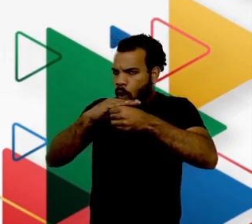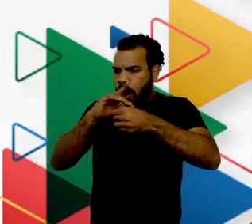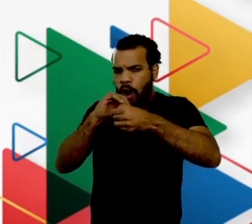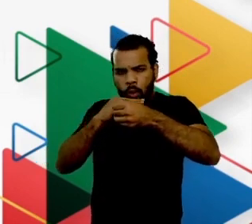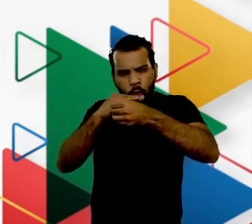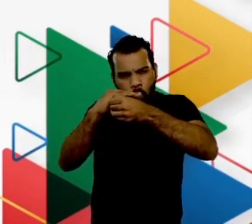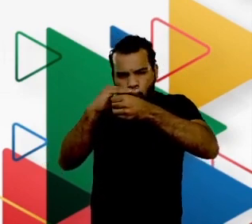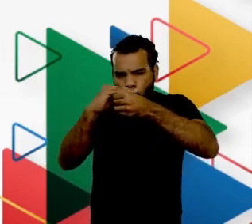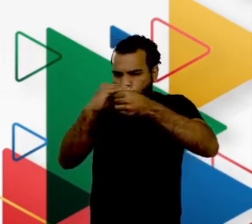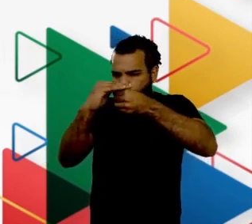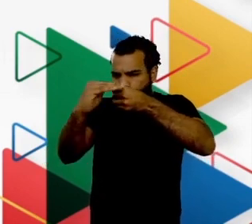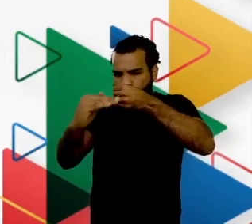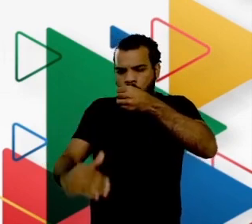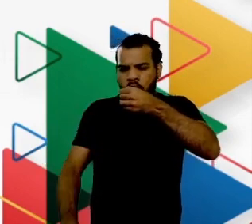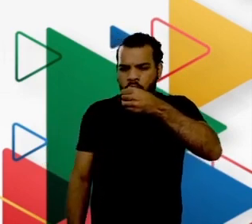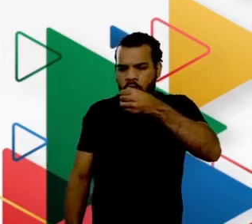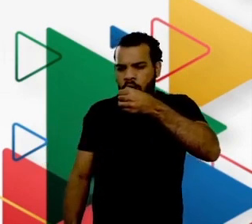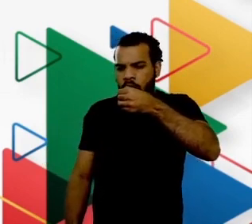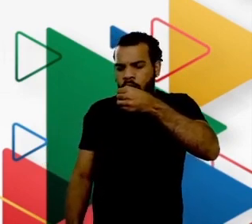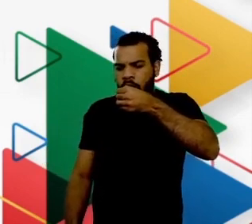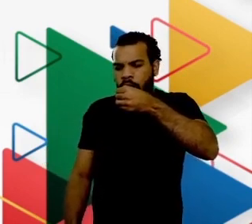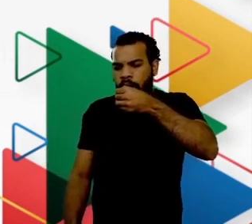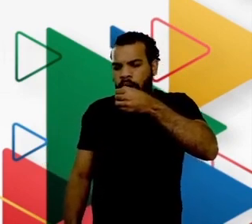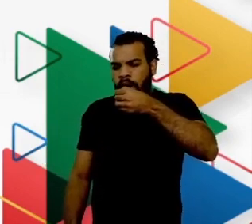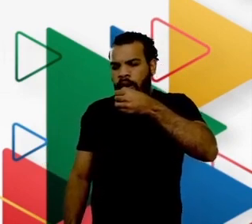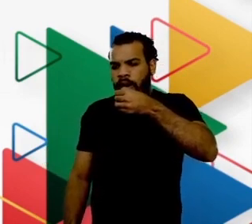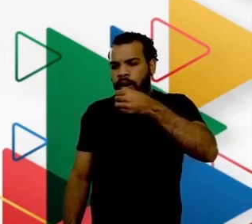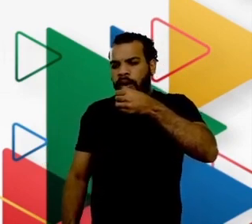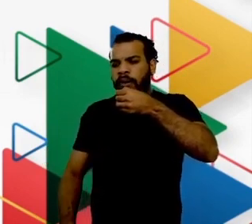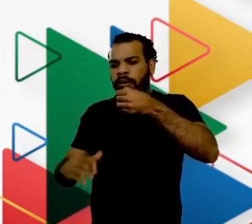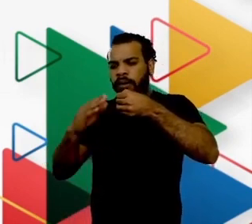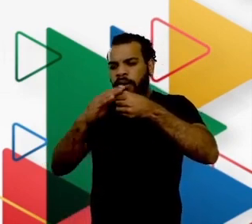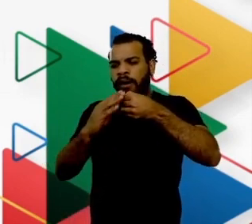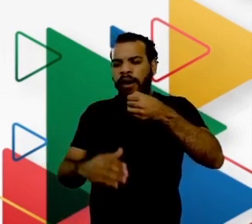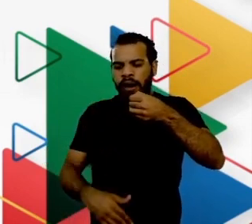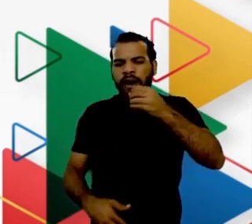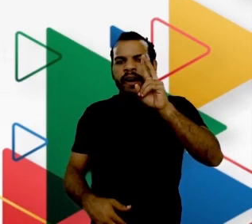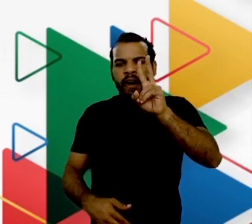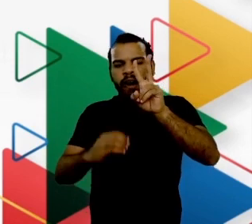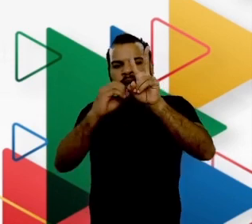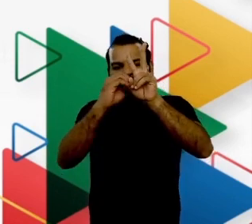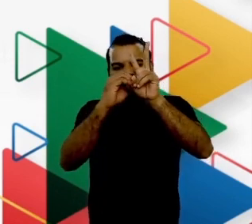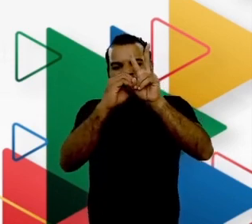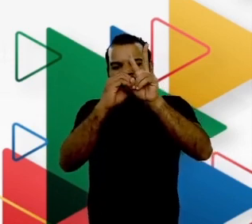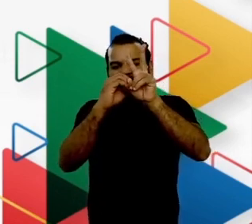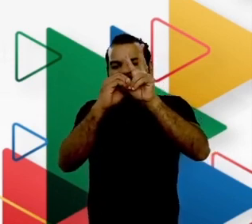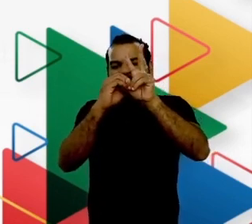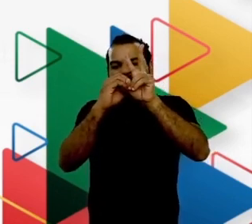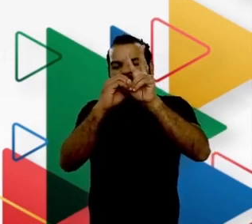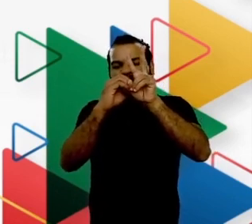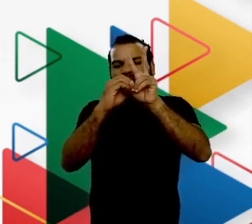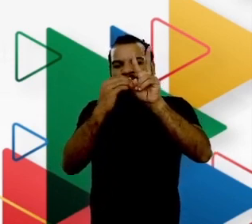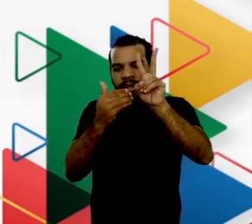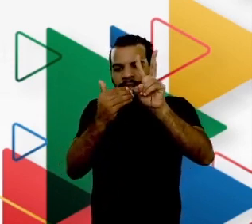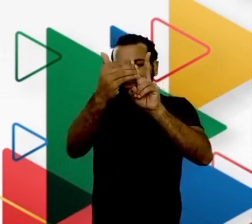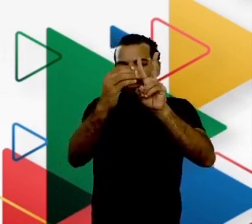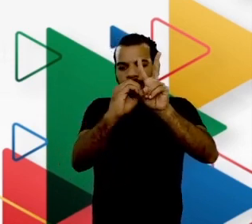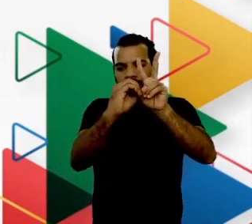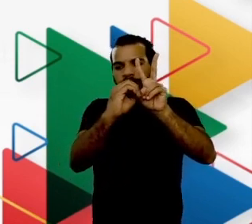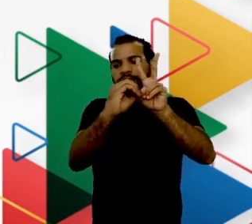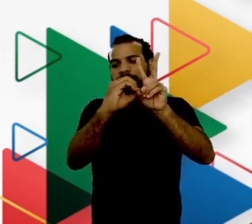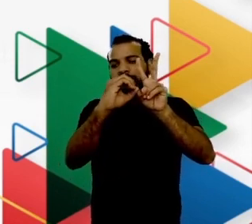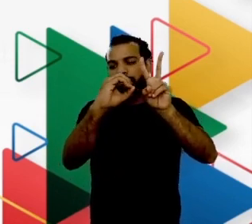de um determinado líquido. VO é o volume inicial do recipiente, que coincide com o